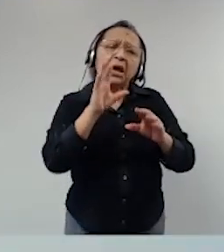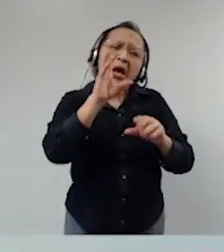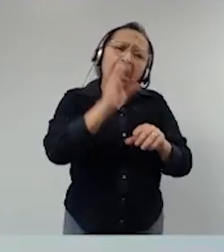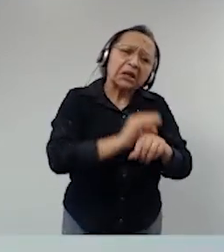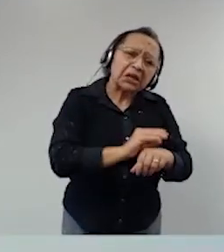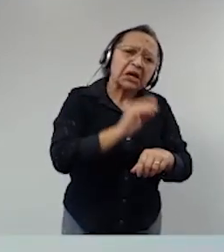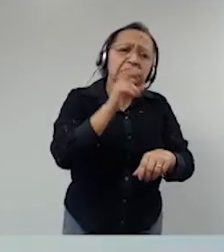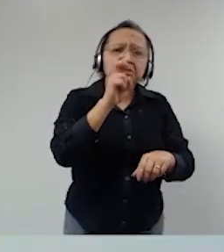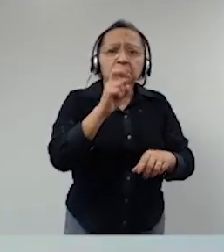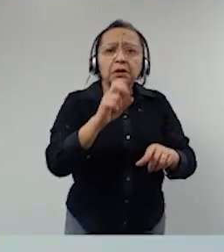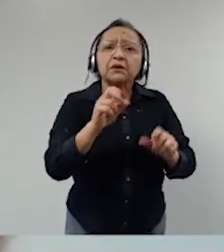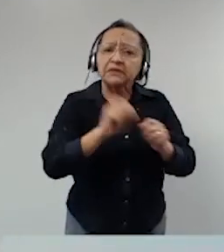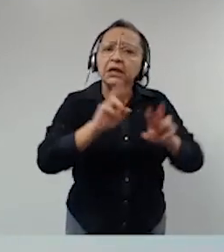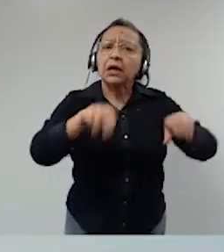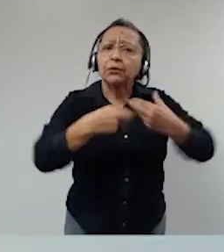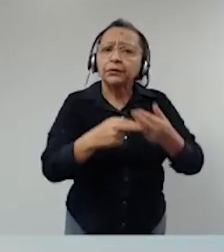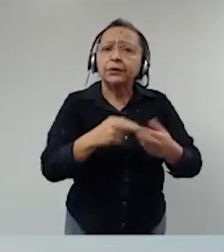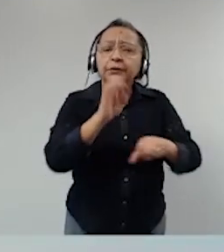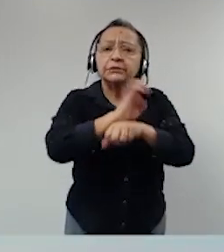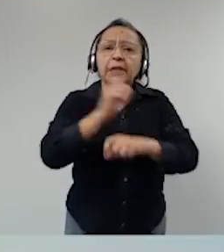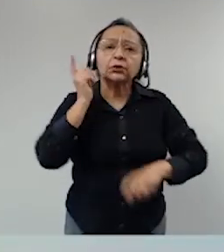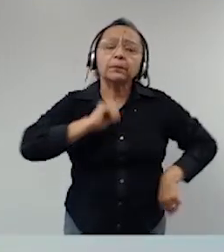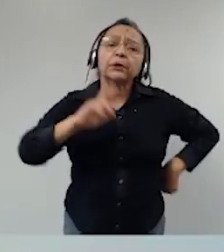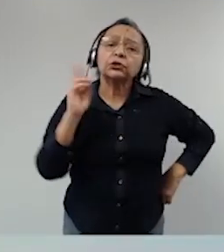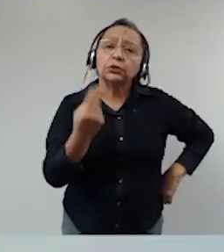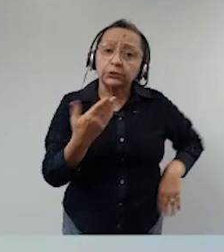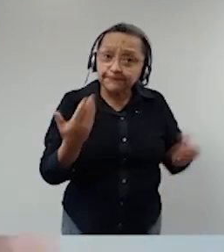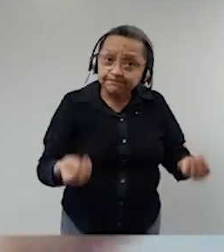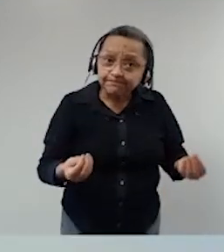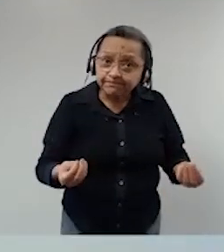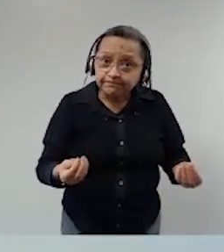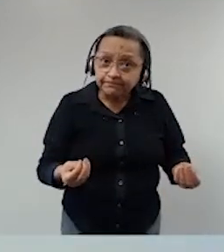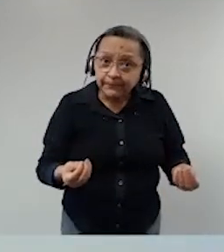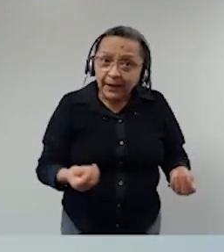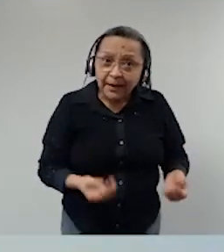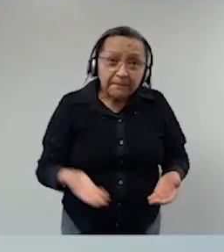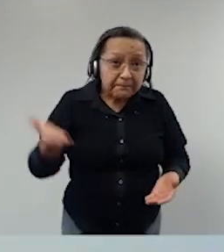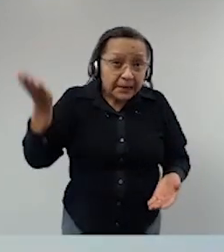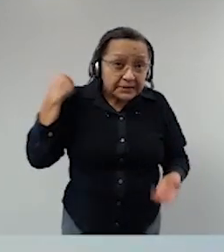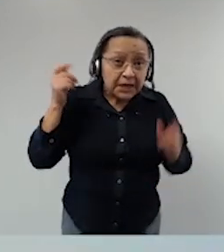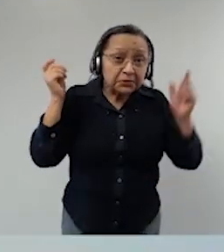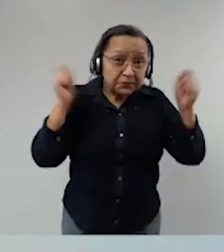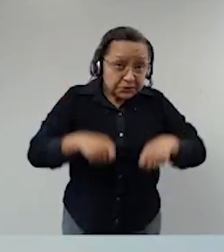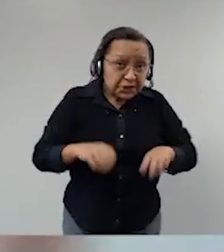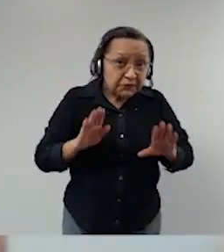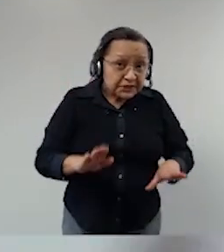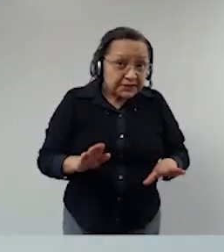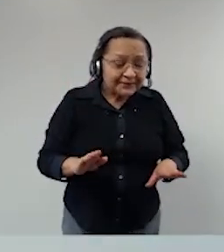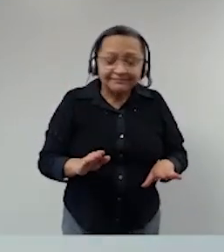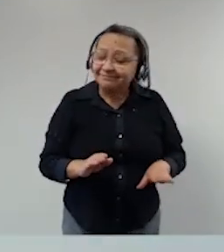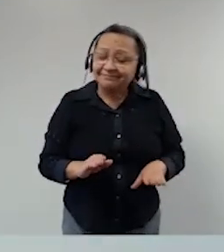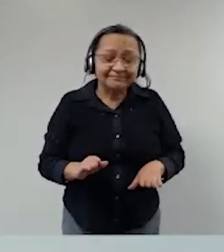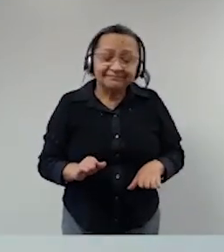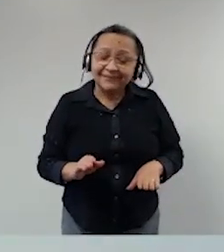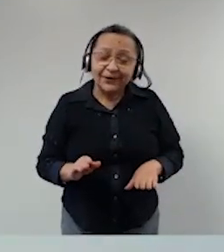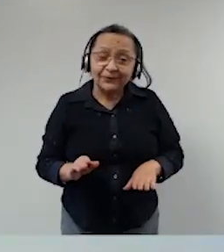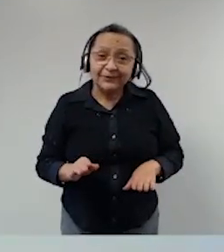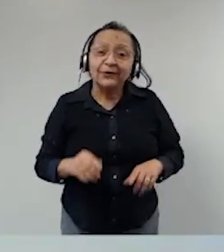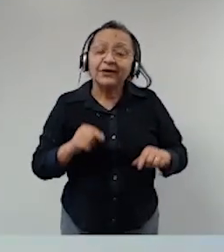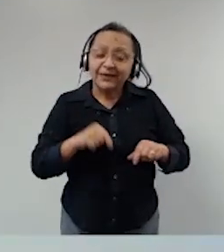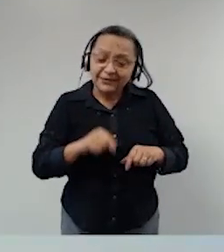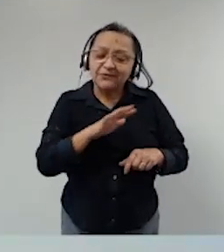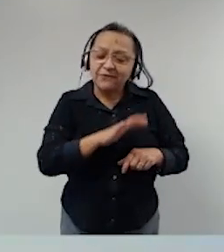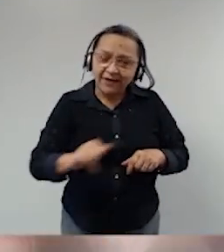em Belo Horizonte. Quando isso seria possível? A doutora Sandra falou muito bem que isso realmente